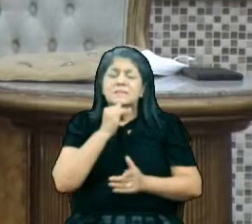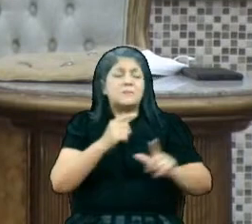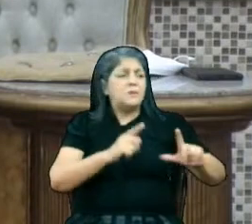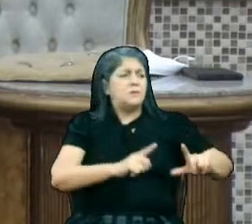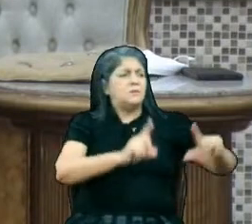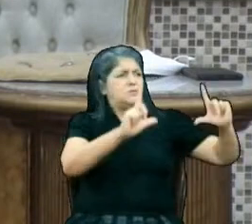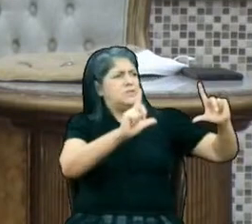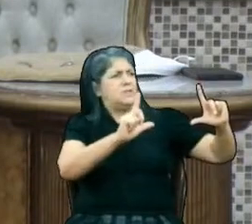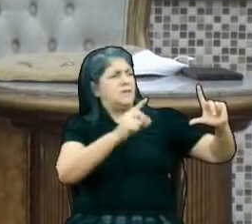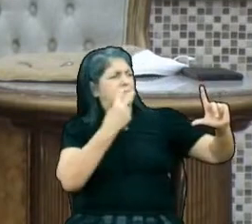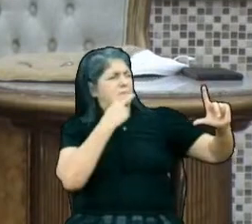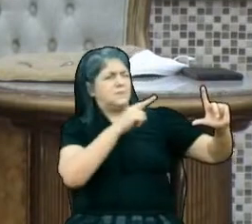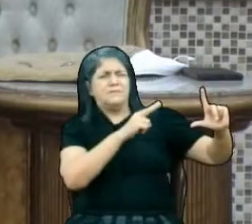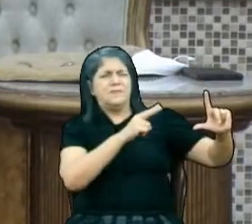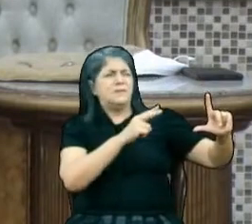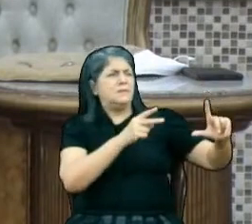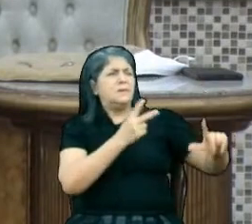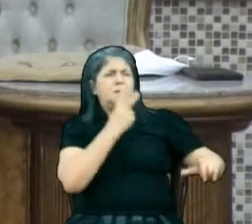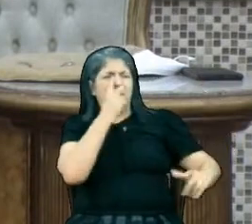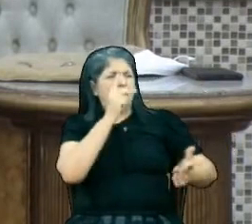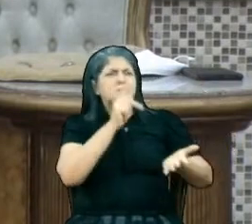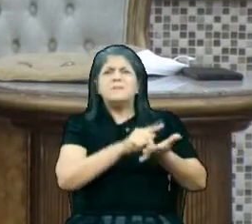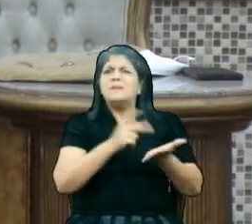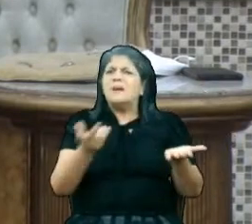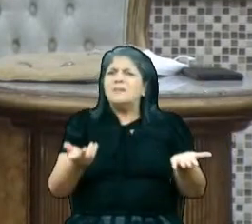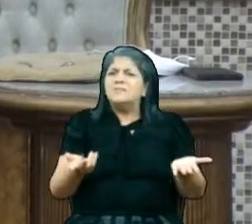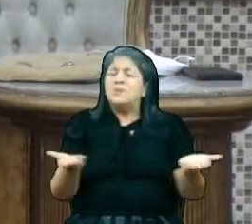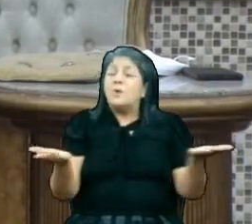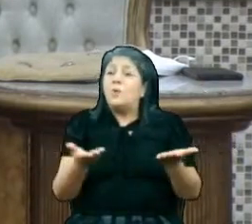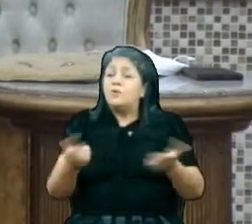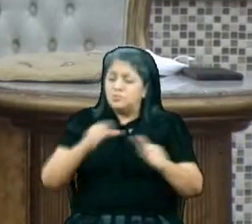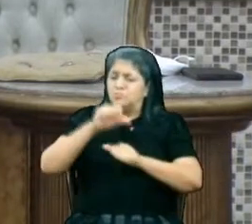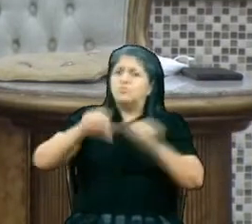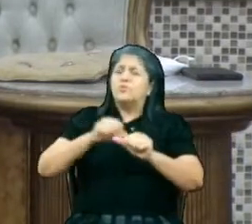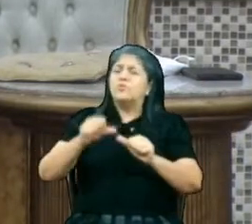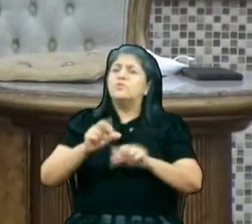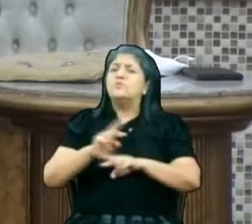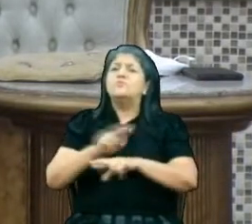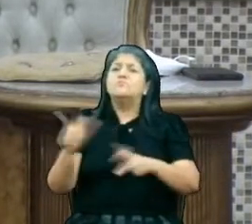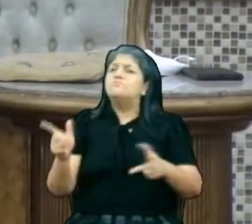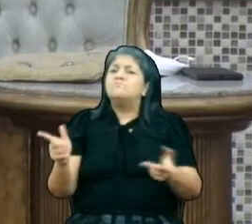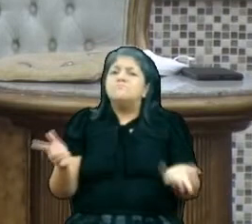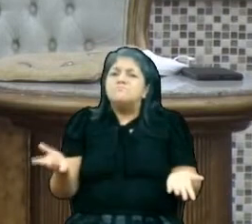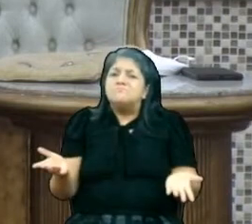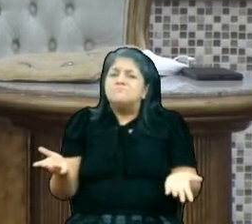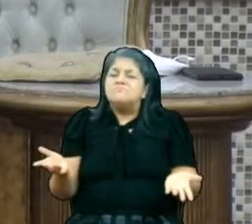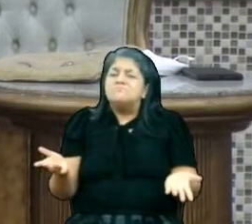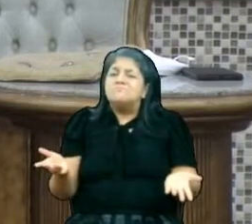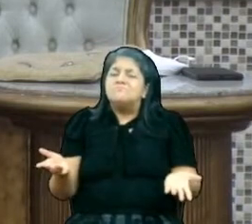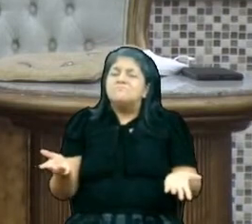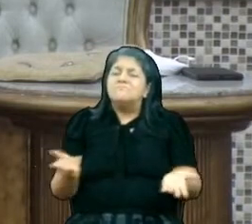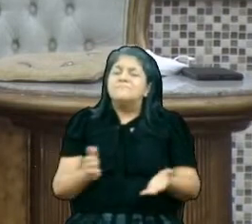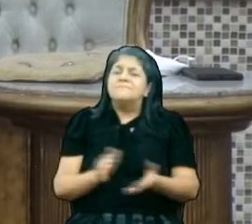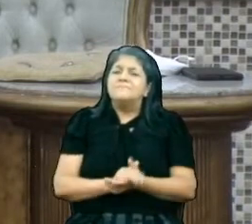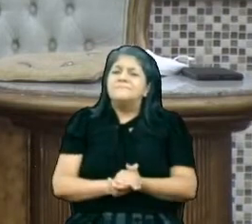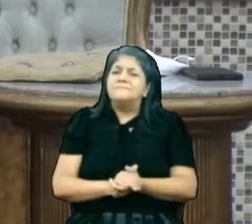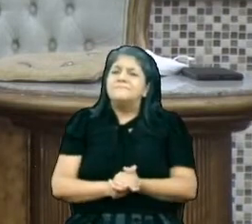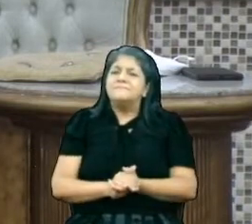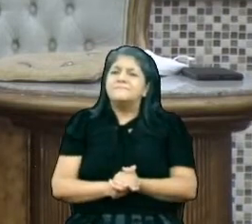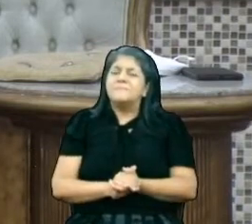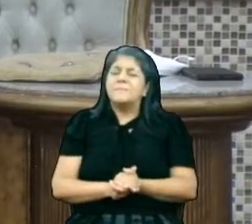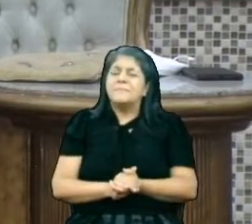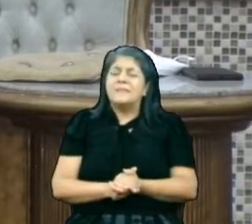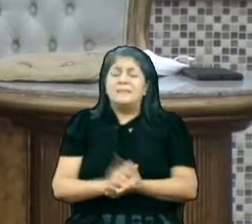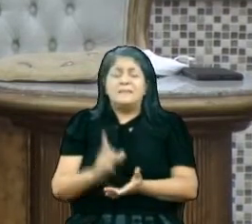aquilo parece que era verdade hoje não hoje parece que estão faz de contas não